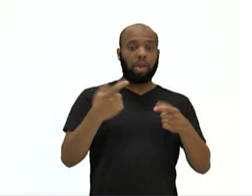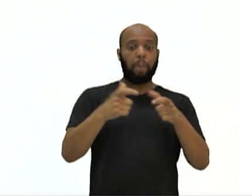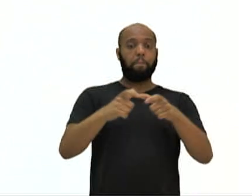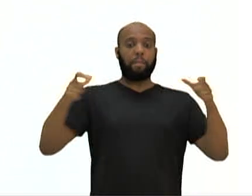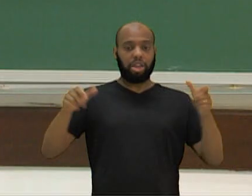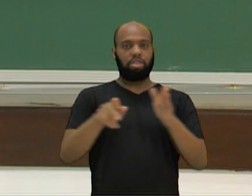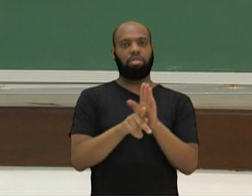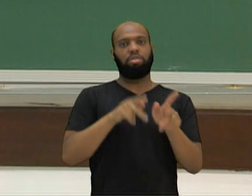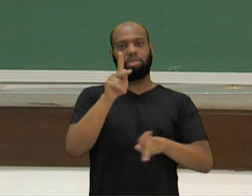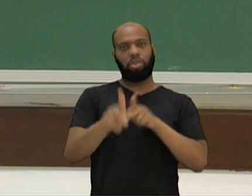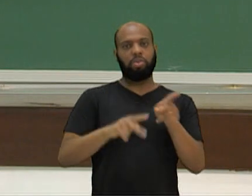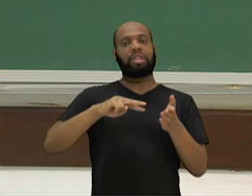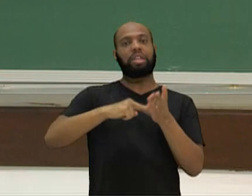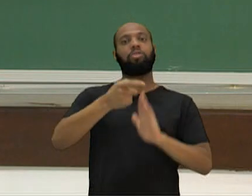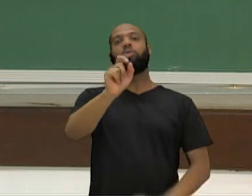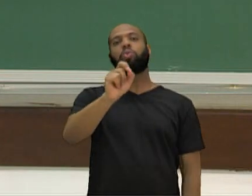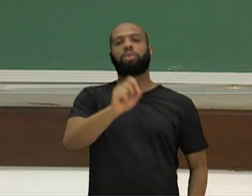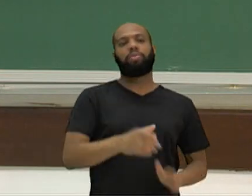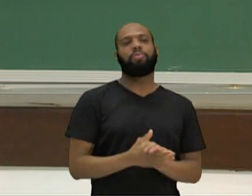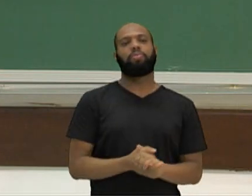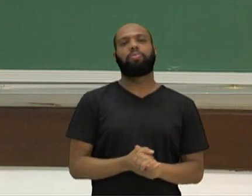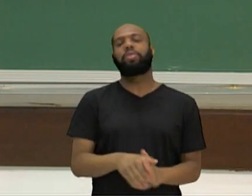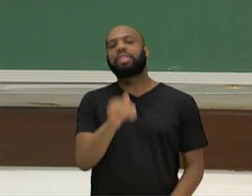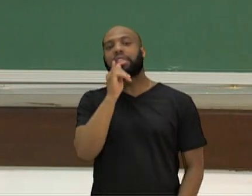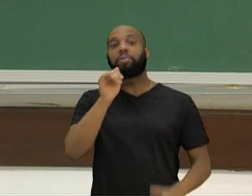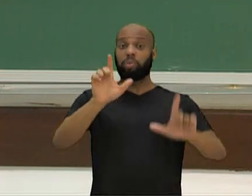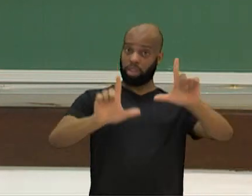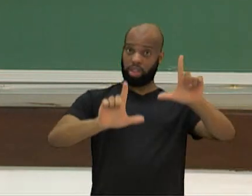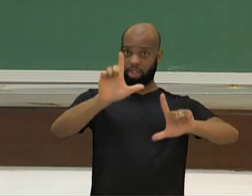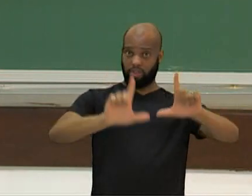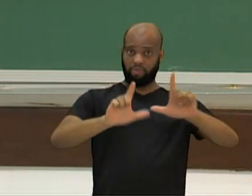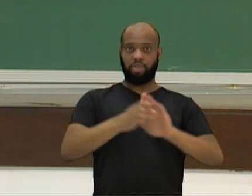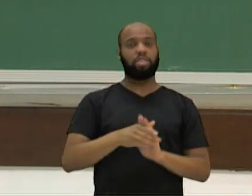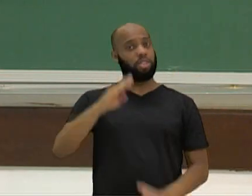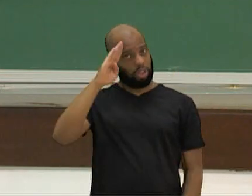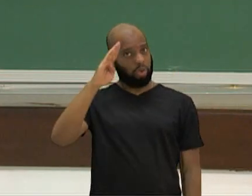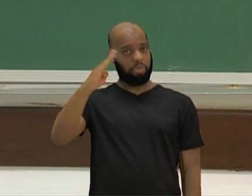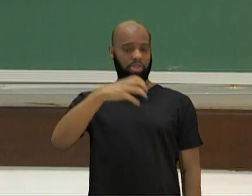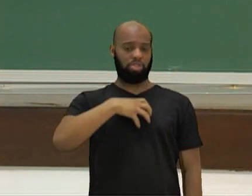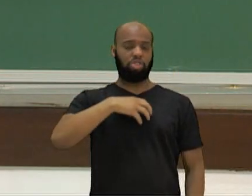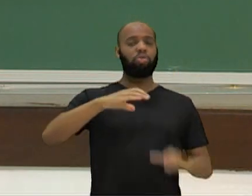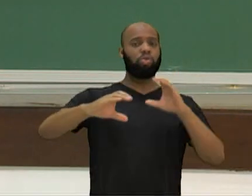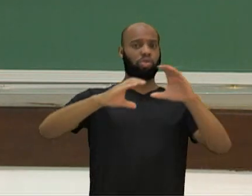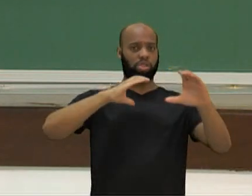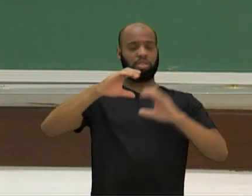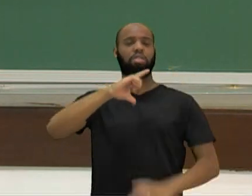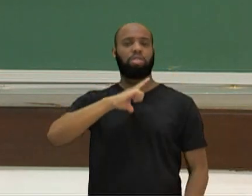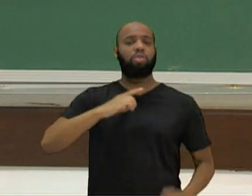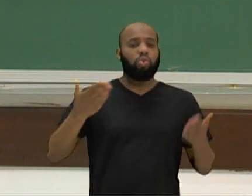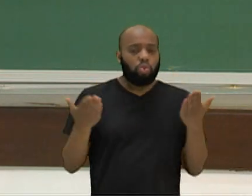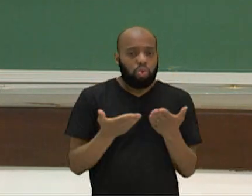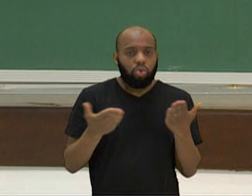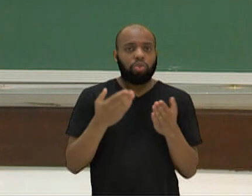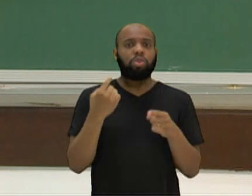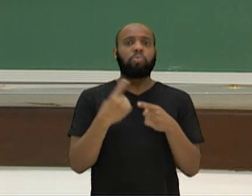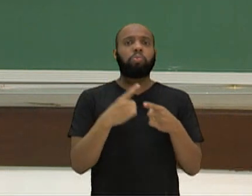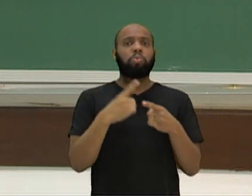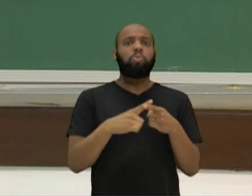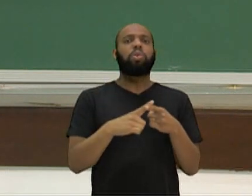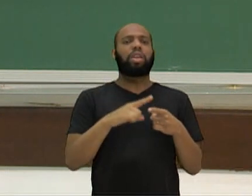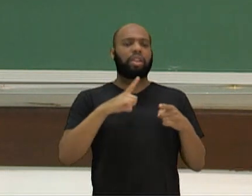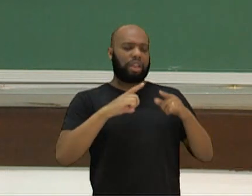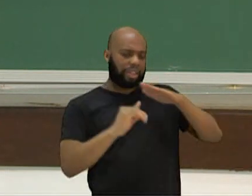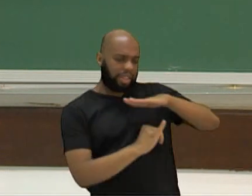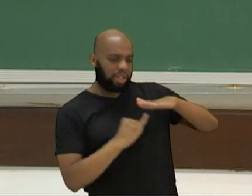população. Então, o que significa isso? A TV é um dos principais meios de comunicação, porque assim, essa indústria